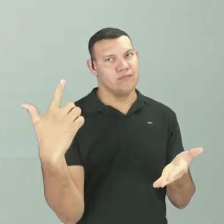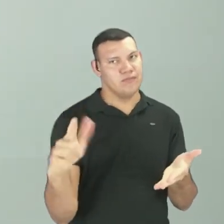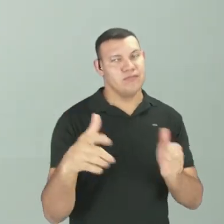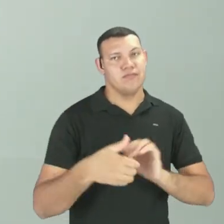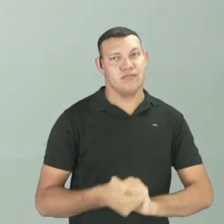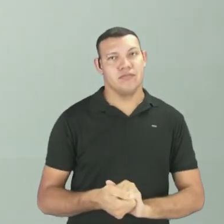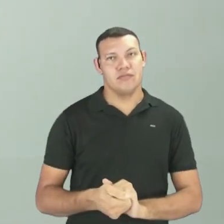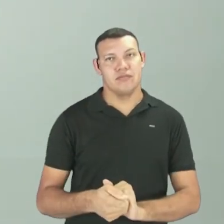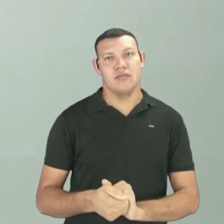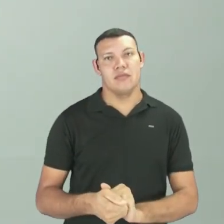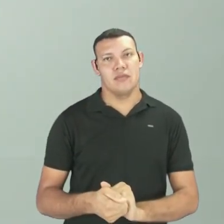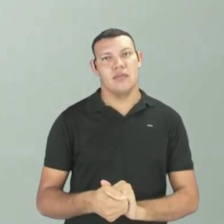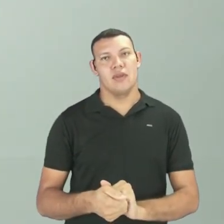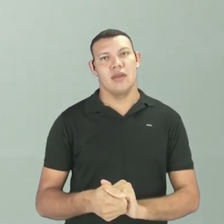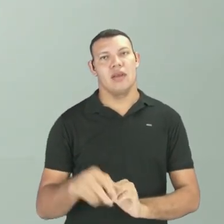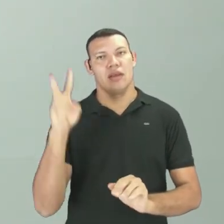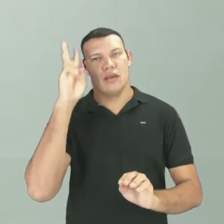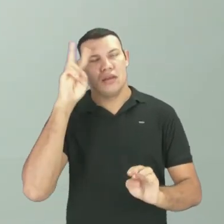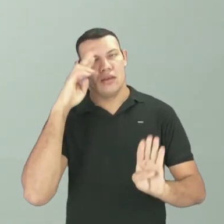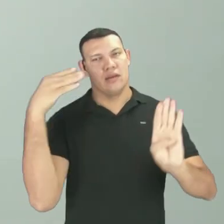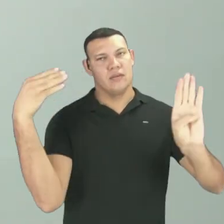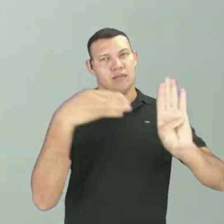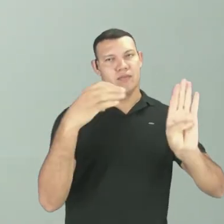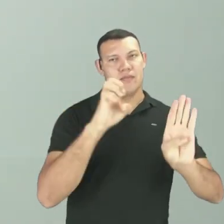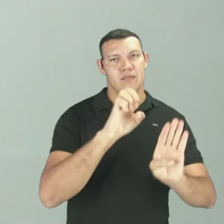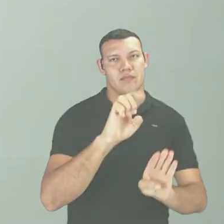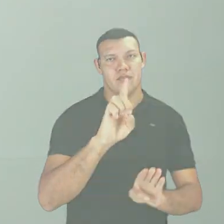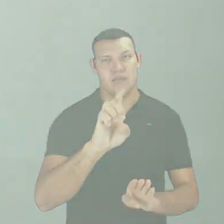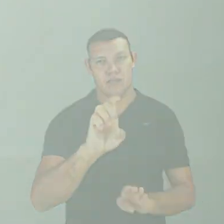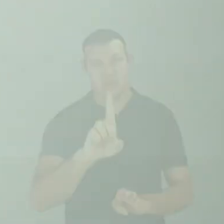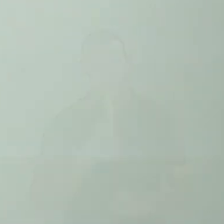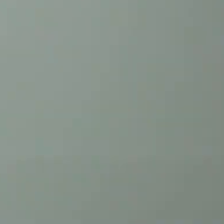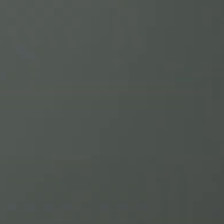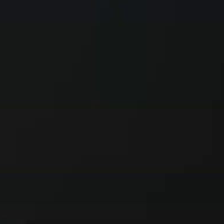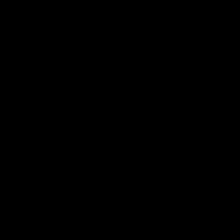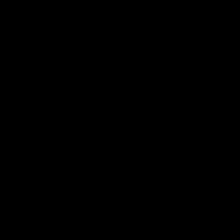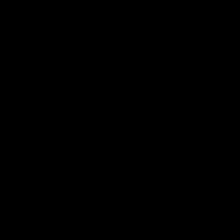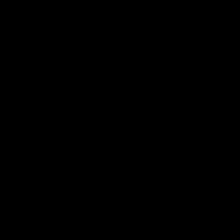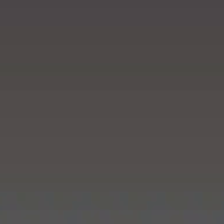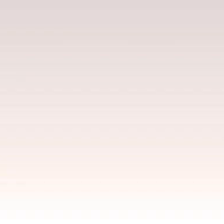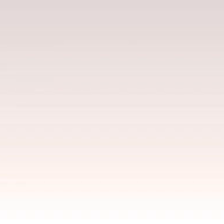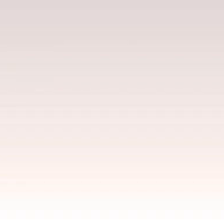tá bom? Não esqueçam de acessar a plataforma Eduque e até a próxima aula.